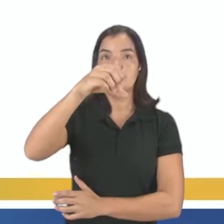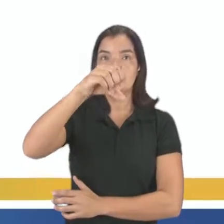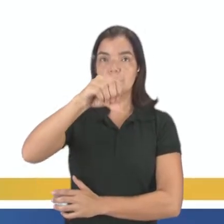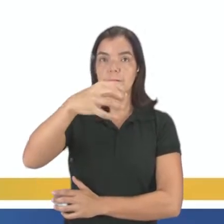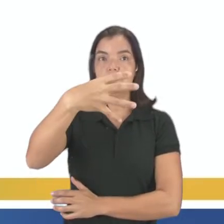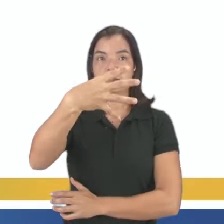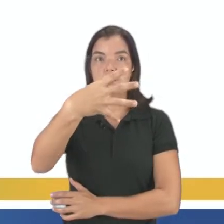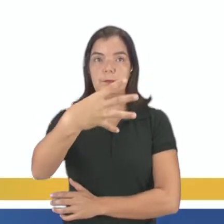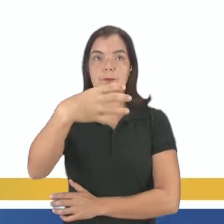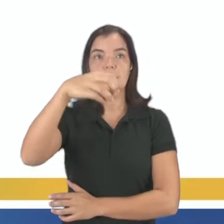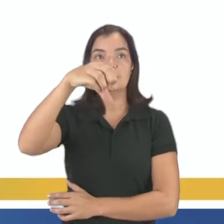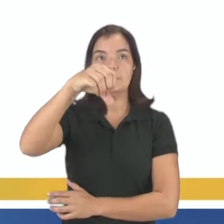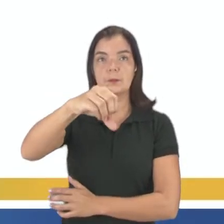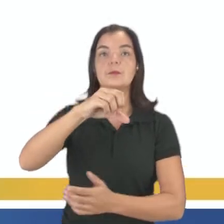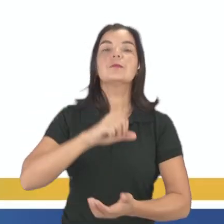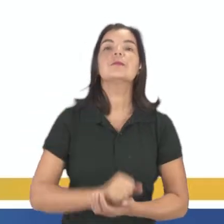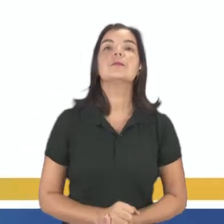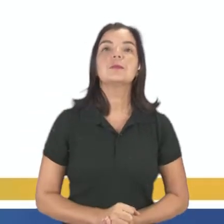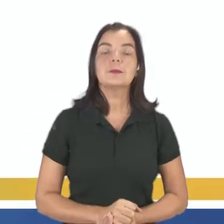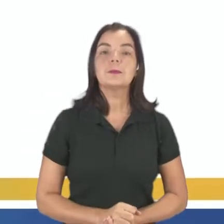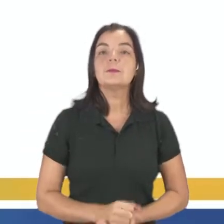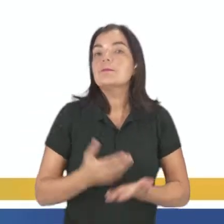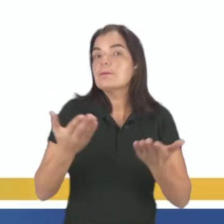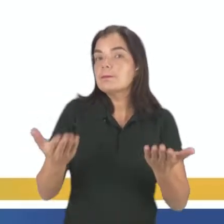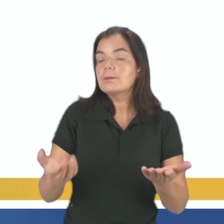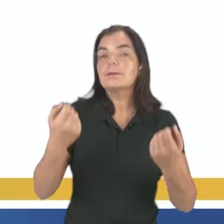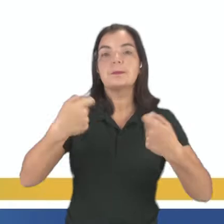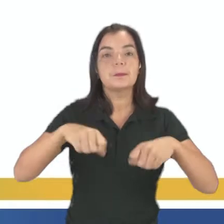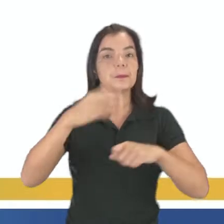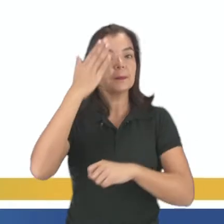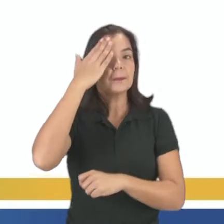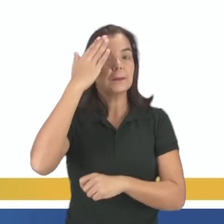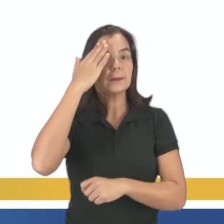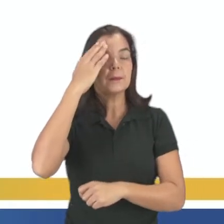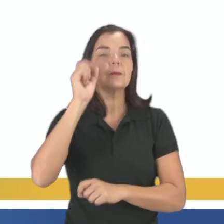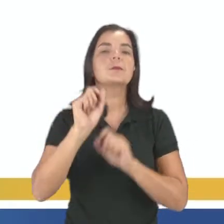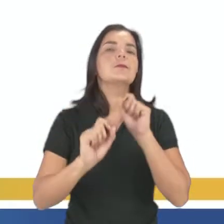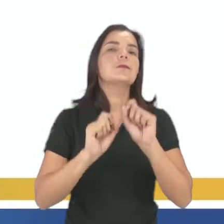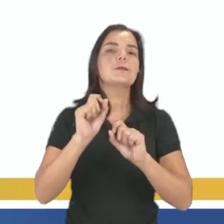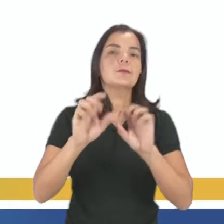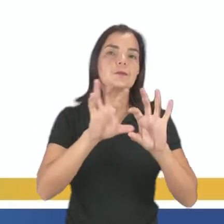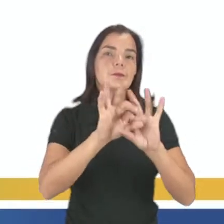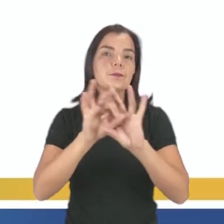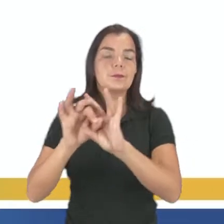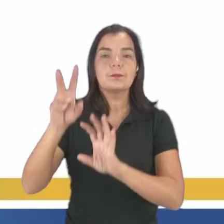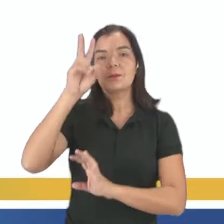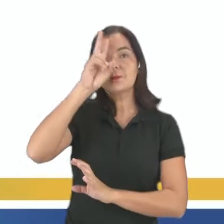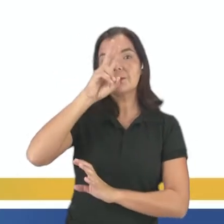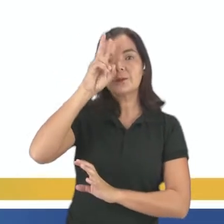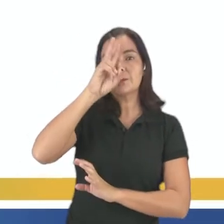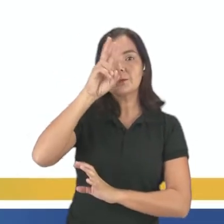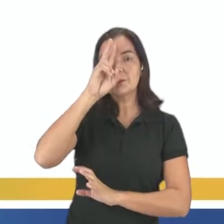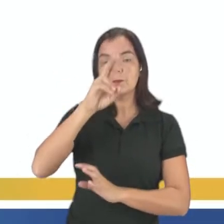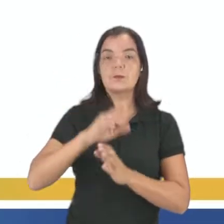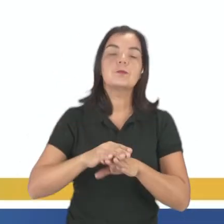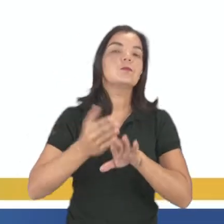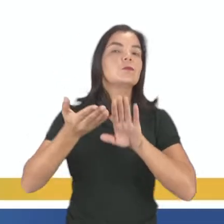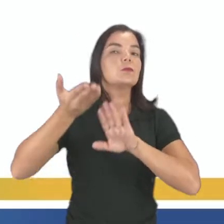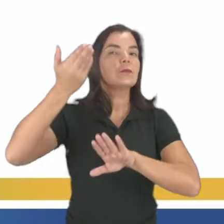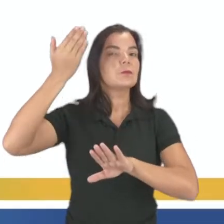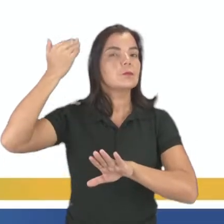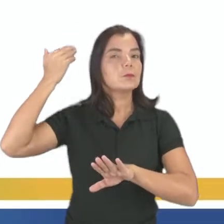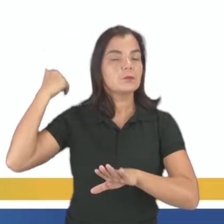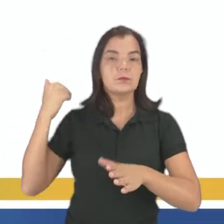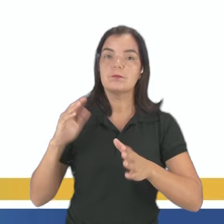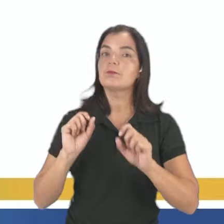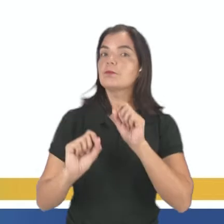1949, essa Revolução Socialista, e aí a gente precisa entender um pouquinho o contexto histórico, né, os antecedentes aí